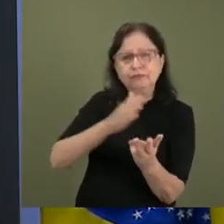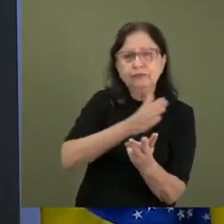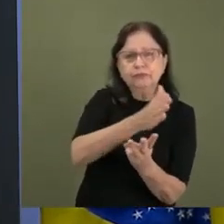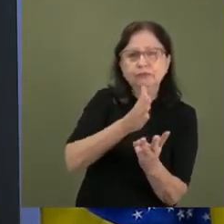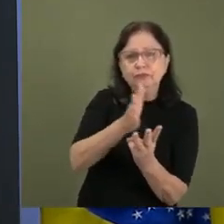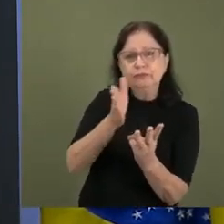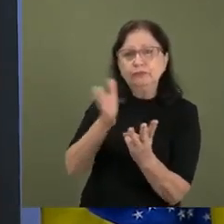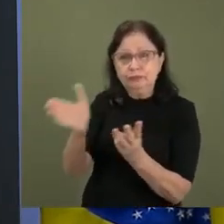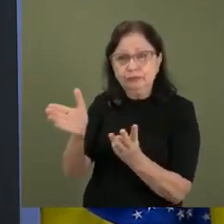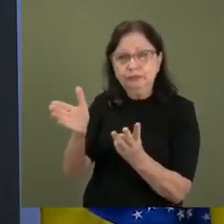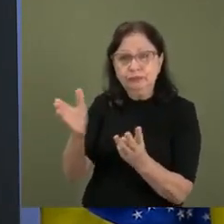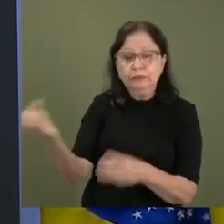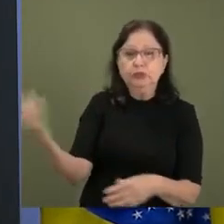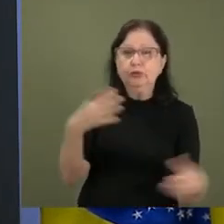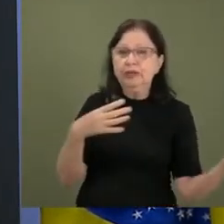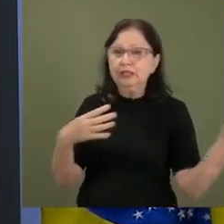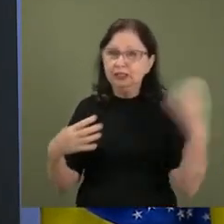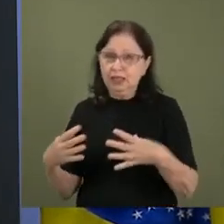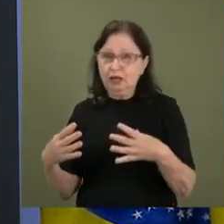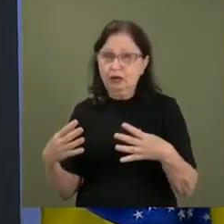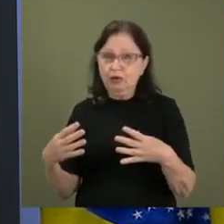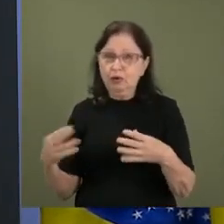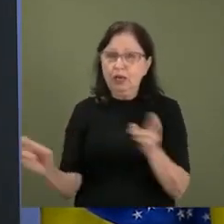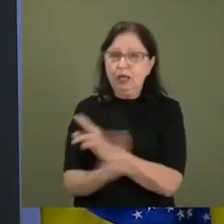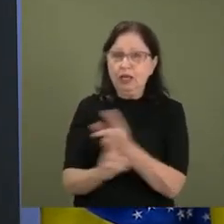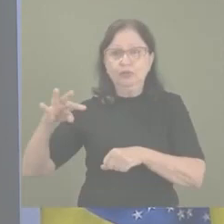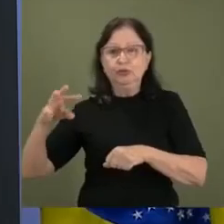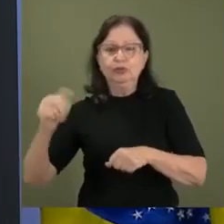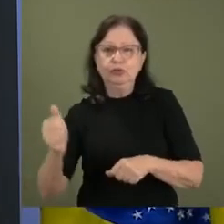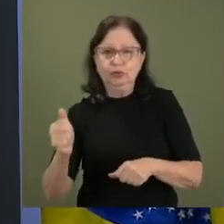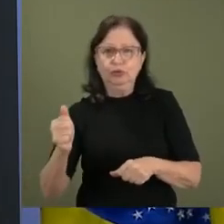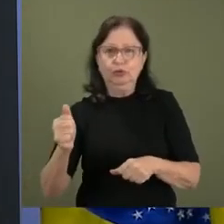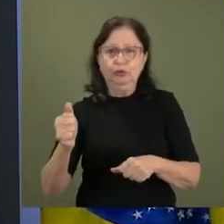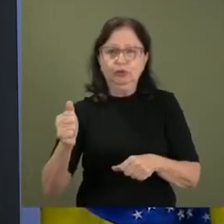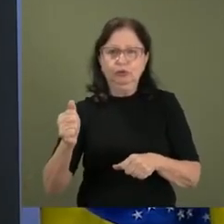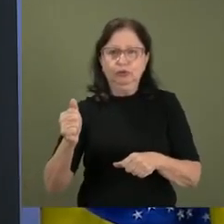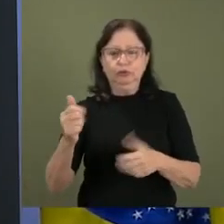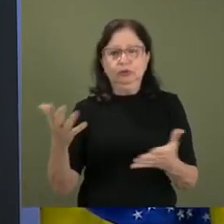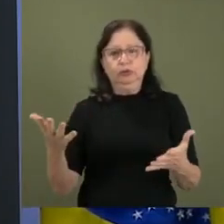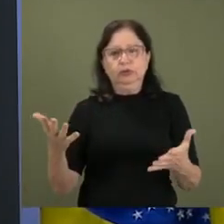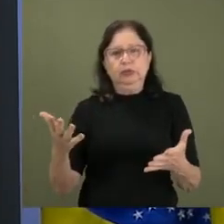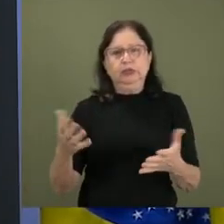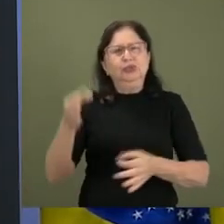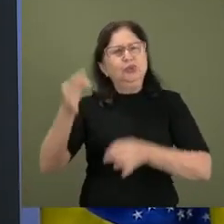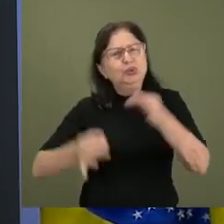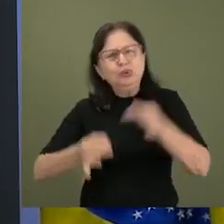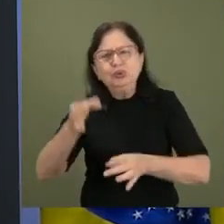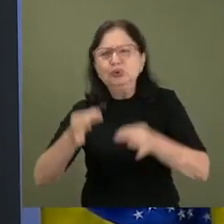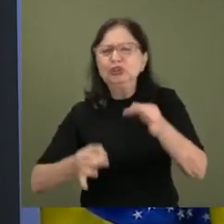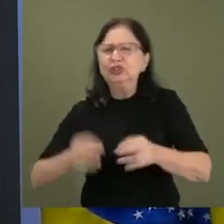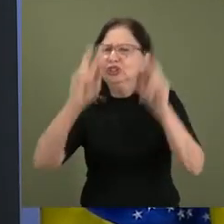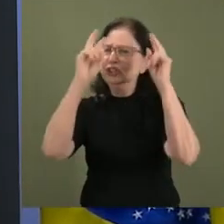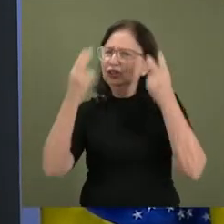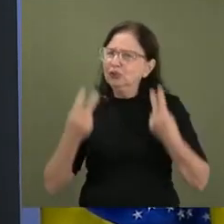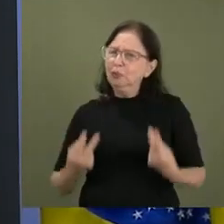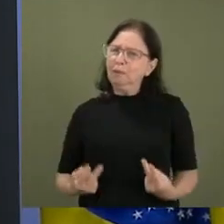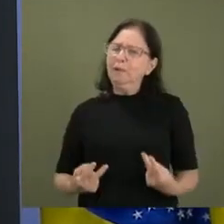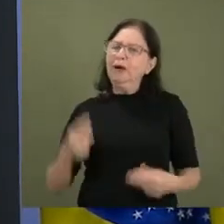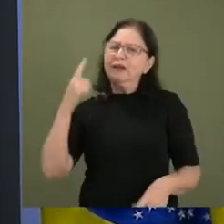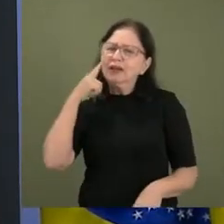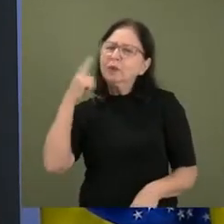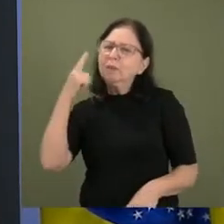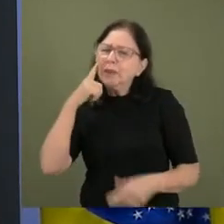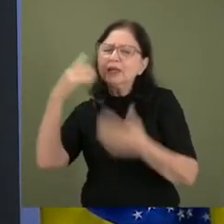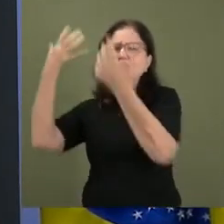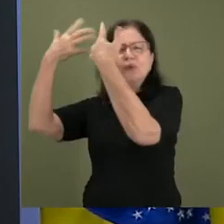entre governo iniciativa privada e a academia profunda senso de justiça que vive em nós me faz pensar nas crianças e adolescentes